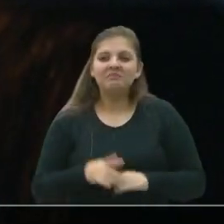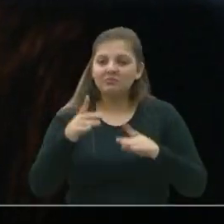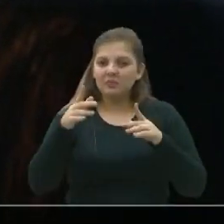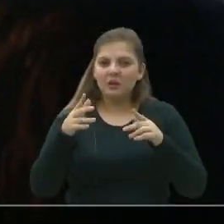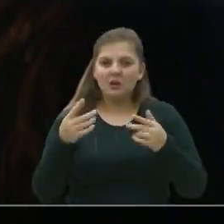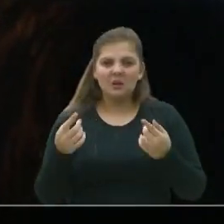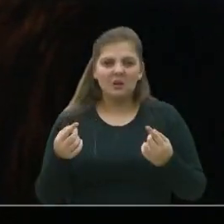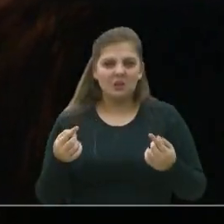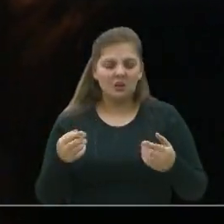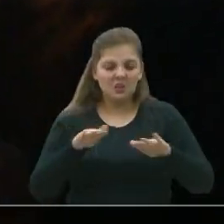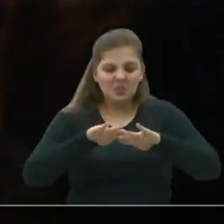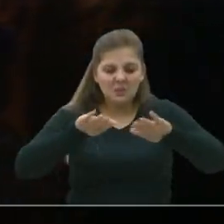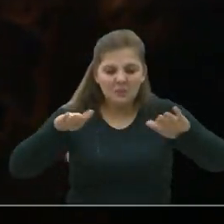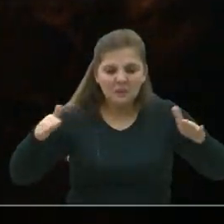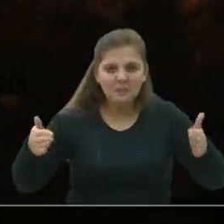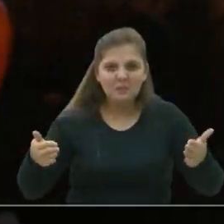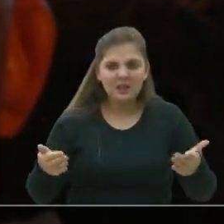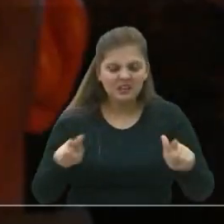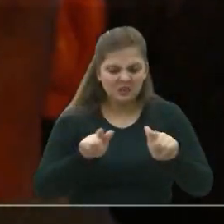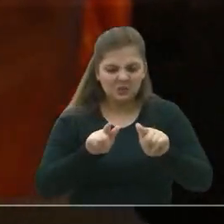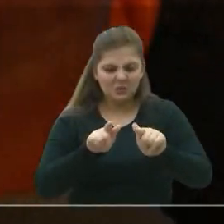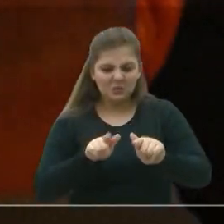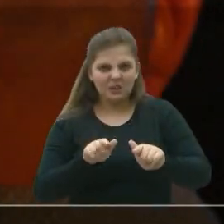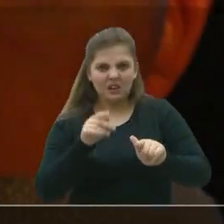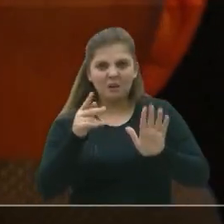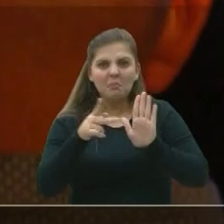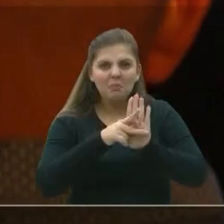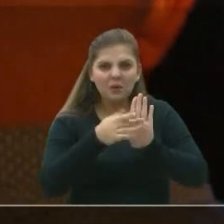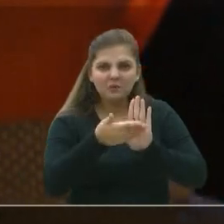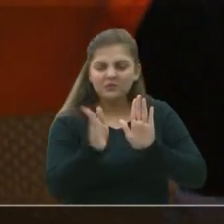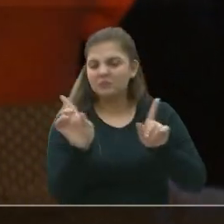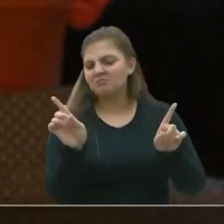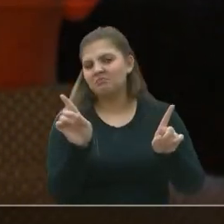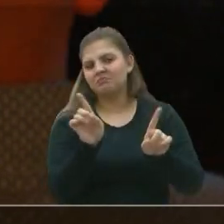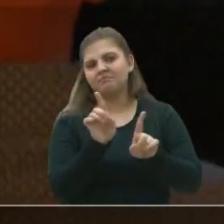encaixar numa mesa, num lugar que não é para você.